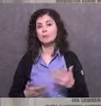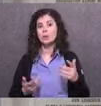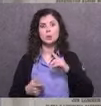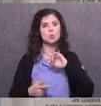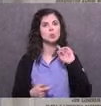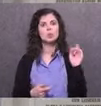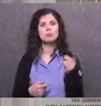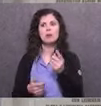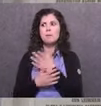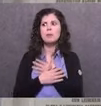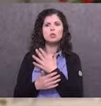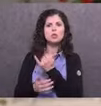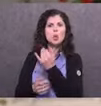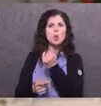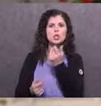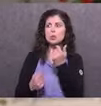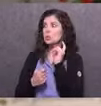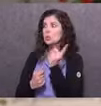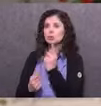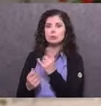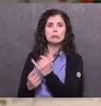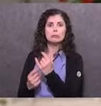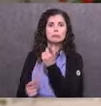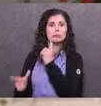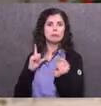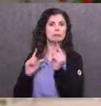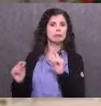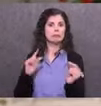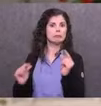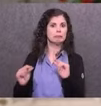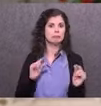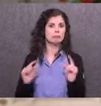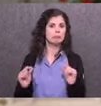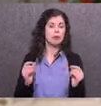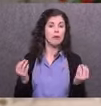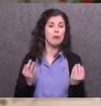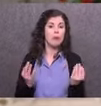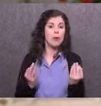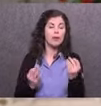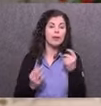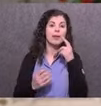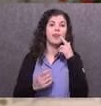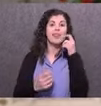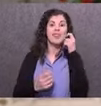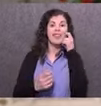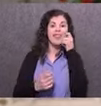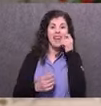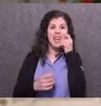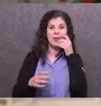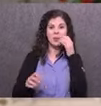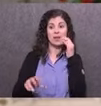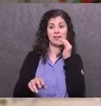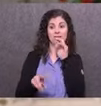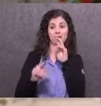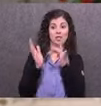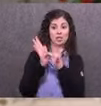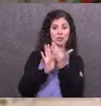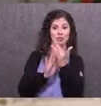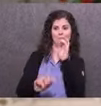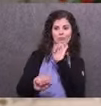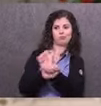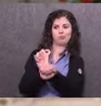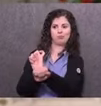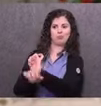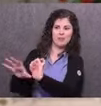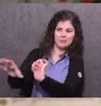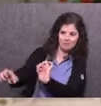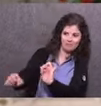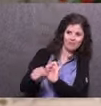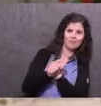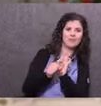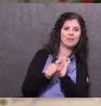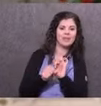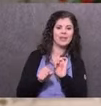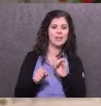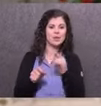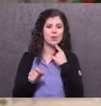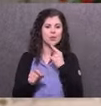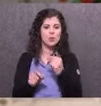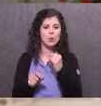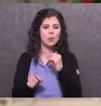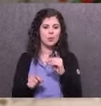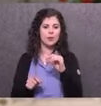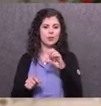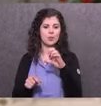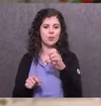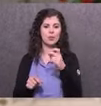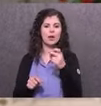fugiram. Os que tinham prendido Jesus levaram-no à presença do sumo sacerdote Caifás, onde